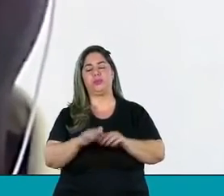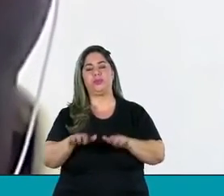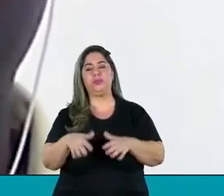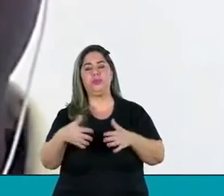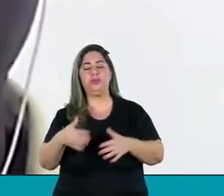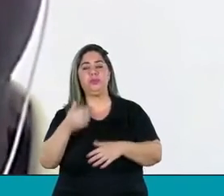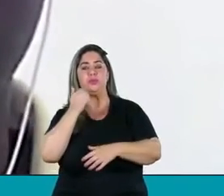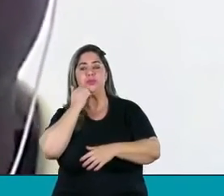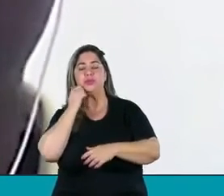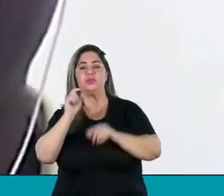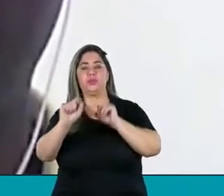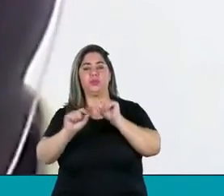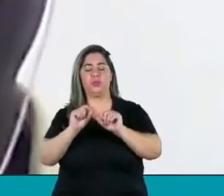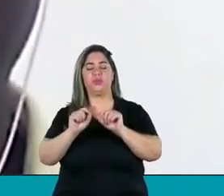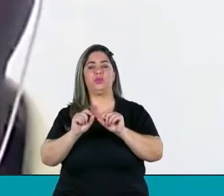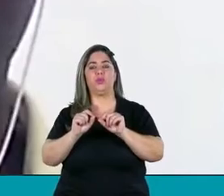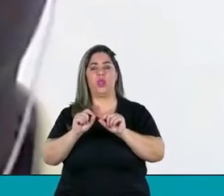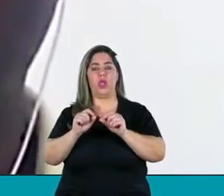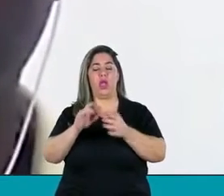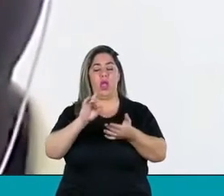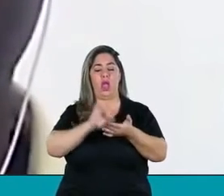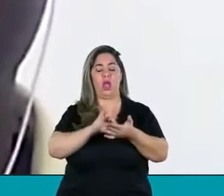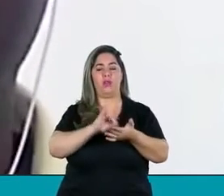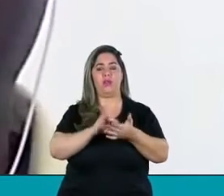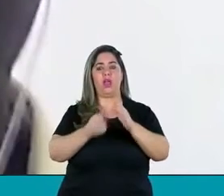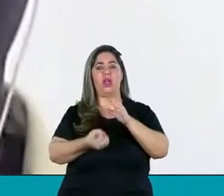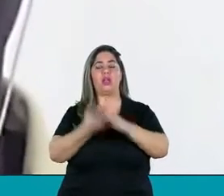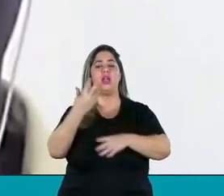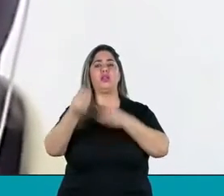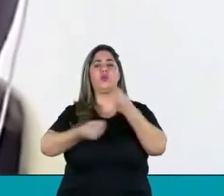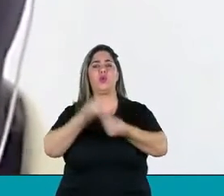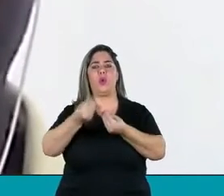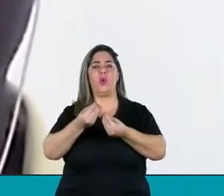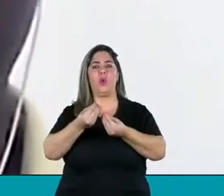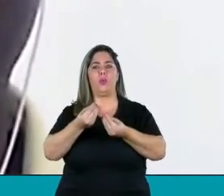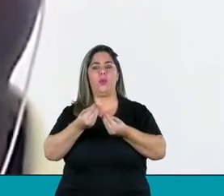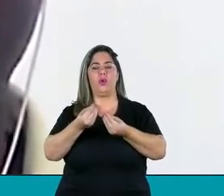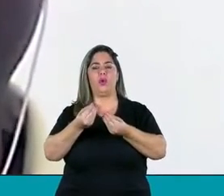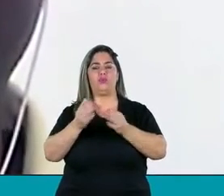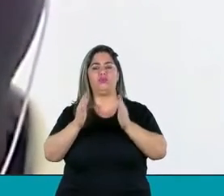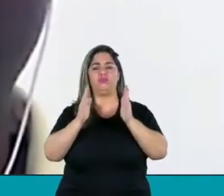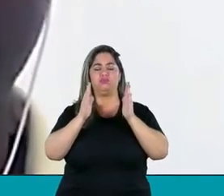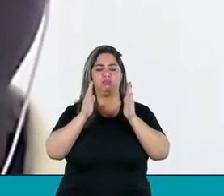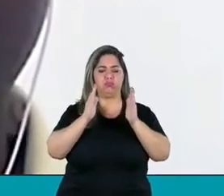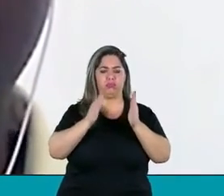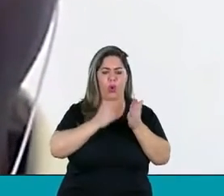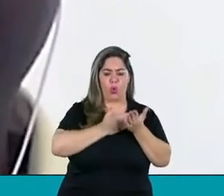ciência parte do pressuposto de que a realidade se constitui na concepção sistêmica,